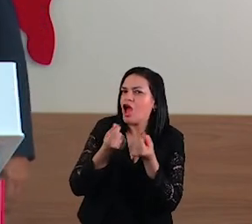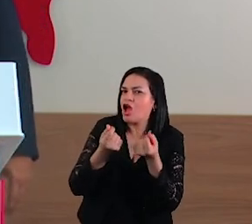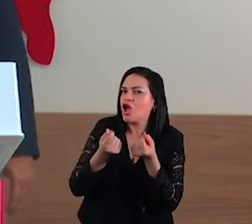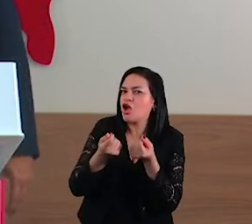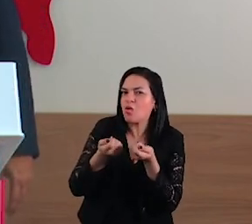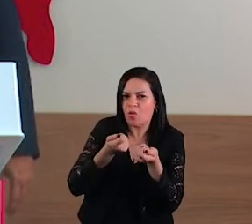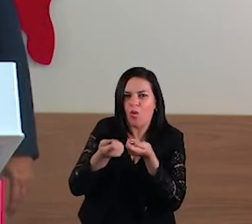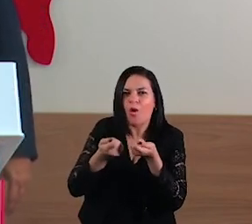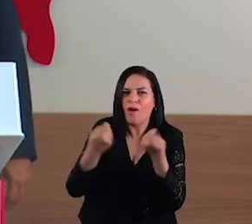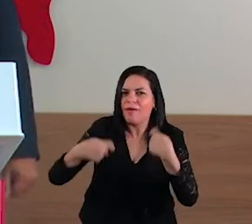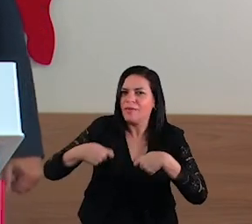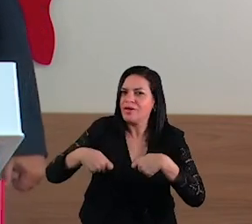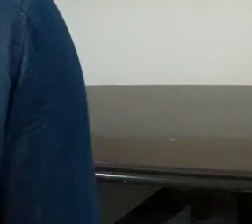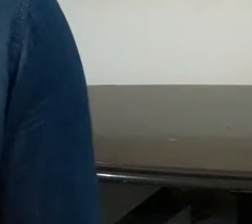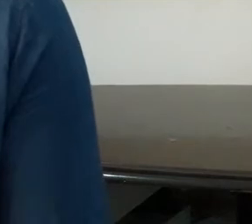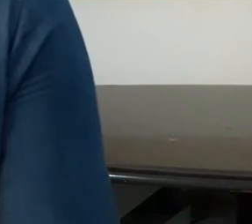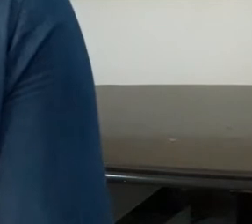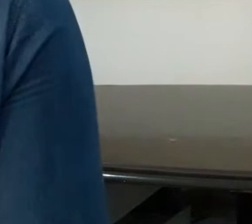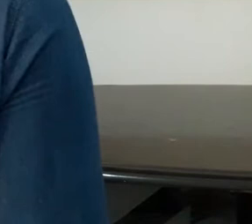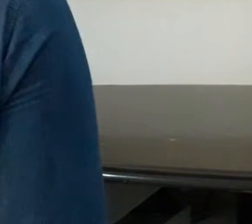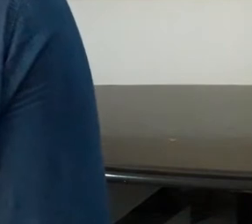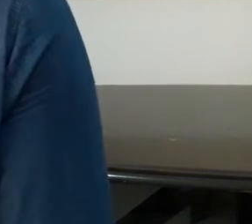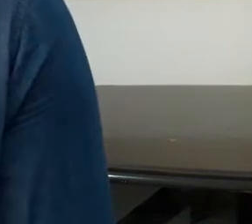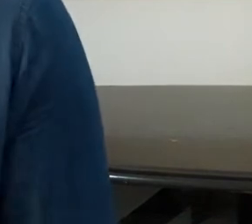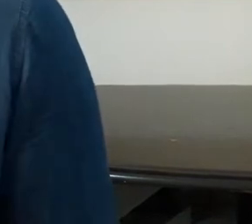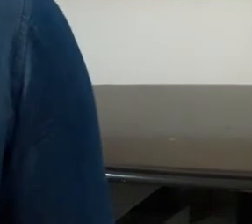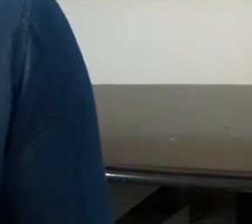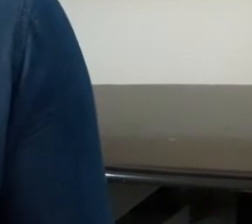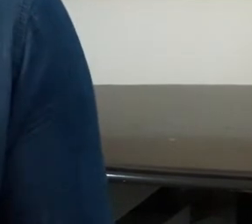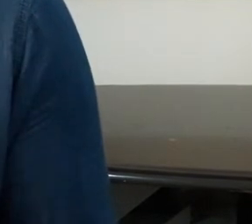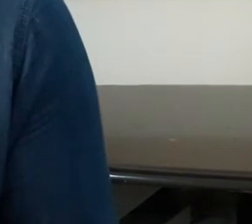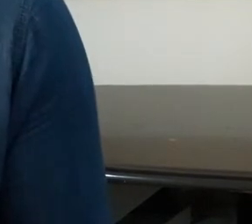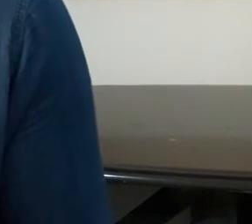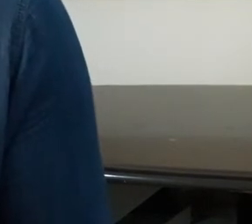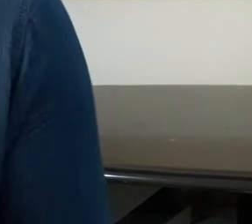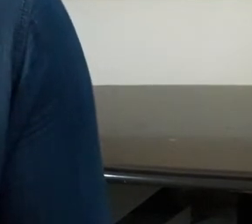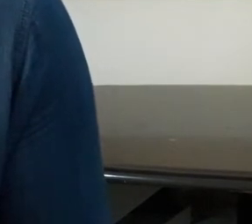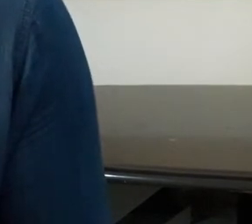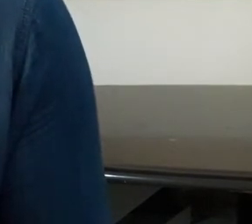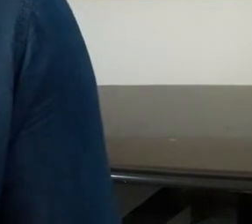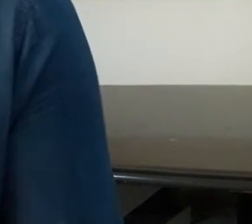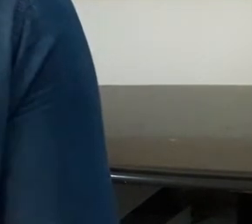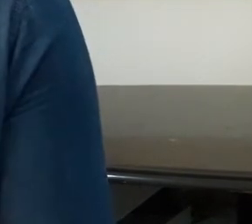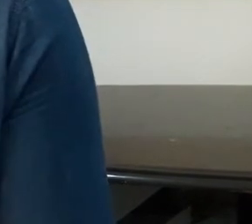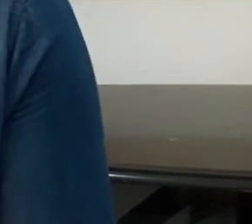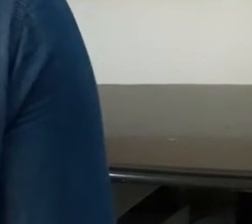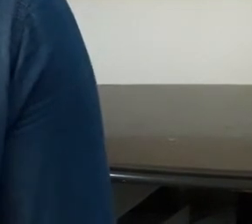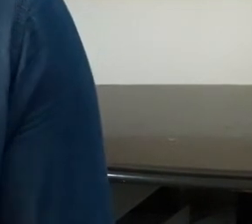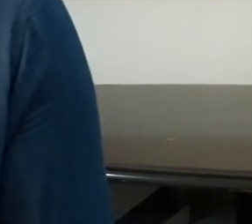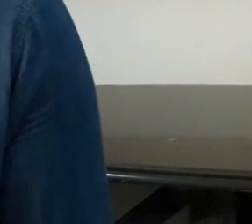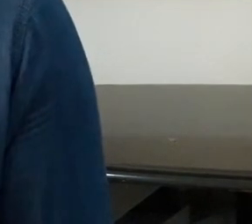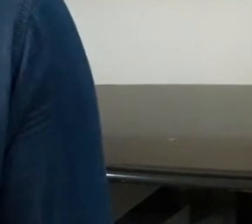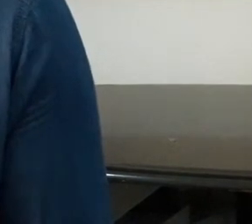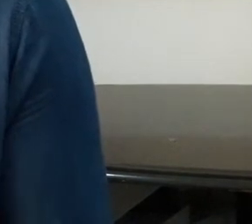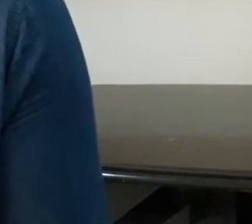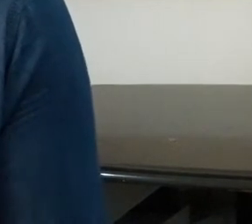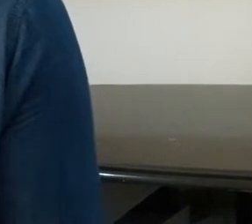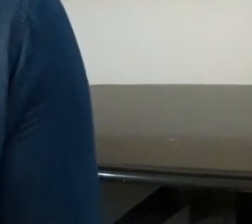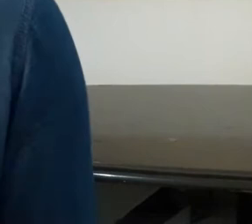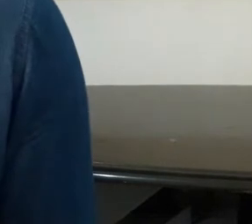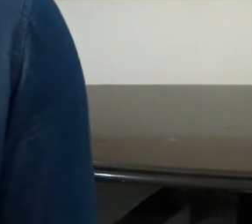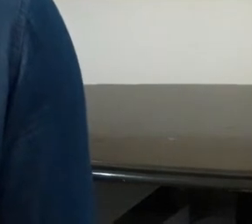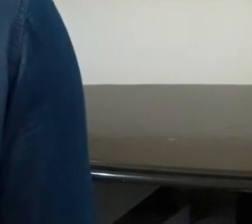economicidade EA sua manutenção também foi anunciado o prêmio vencendo o coronavírus para os municípios maranhenses